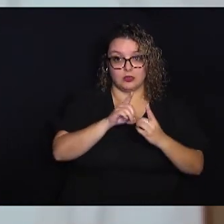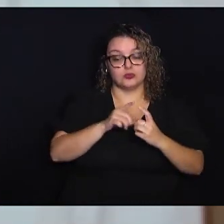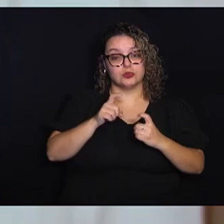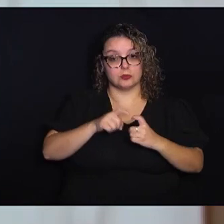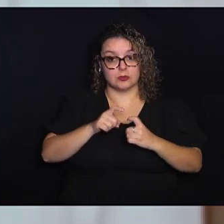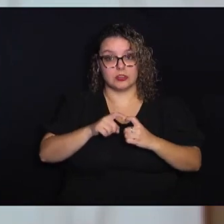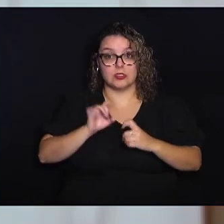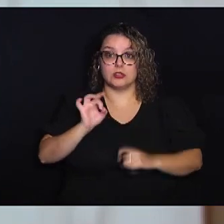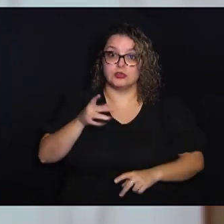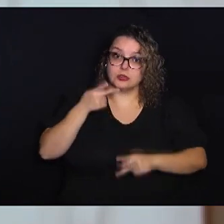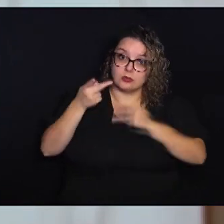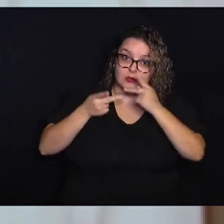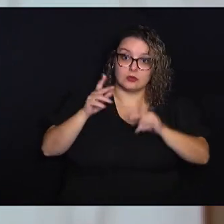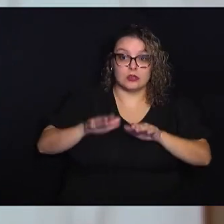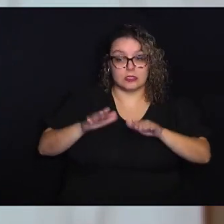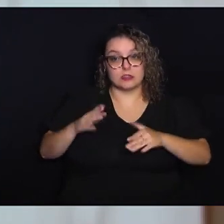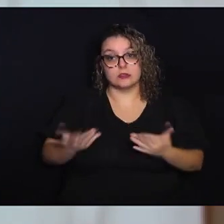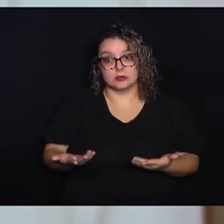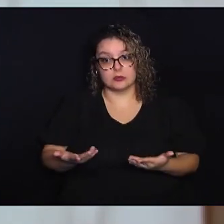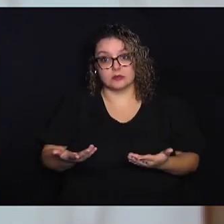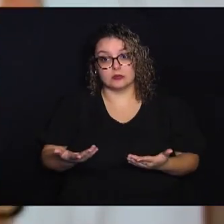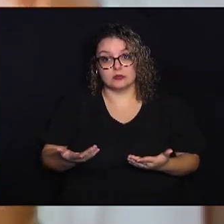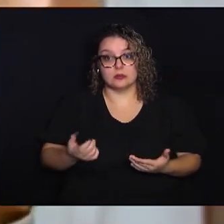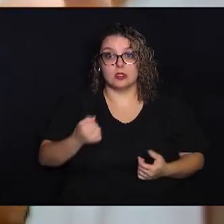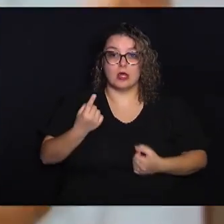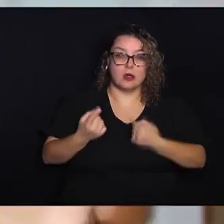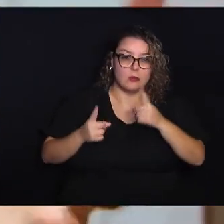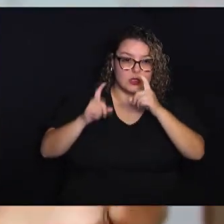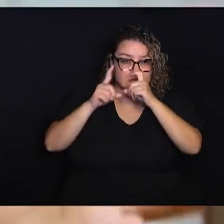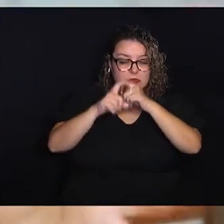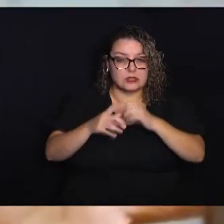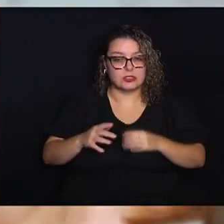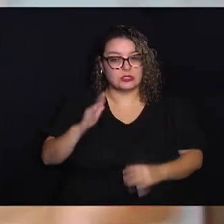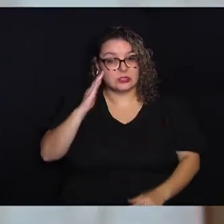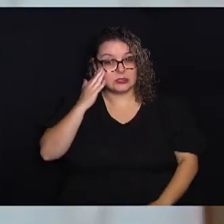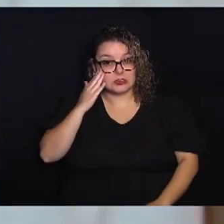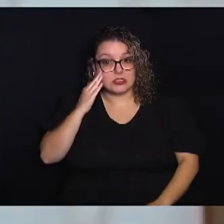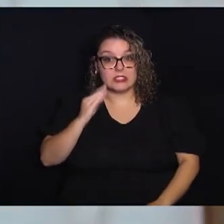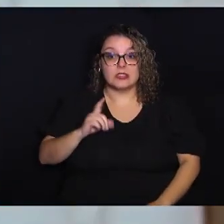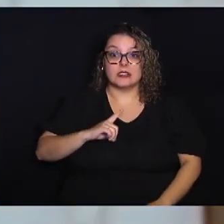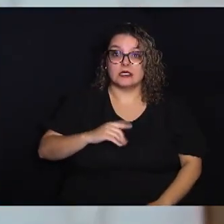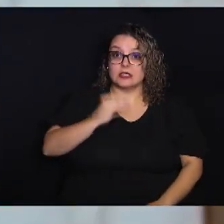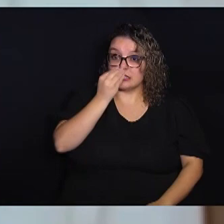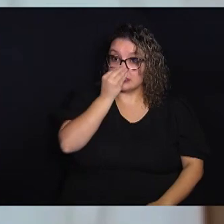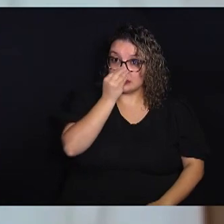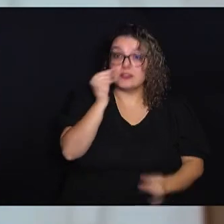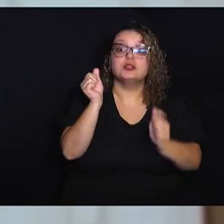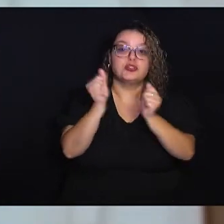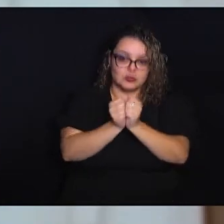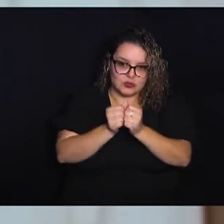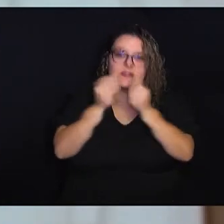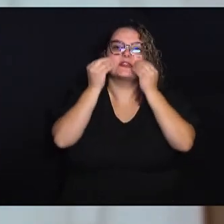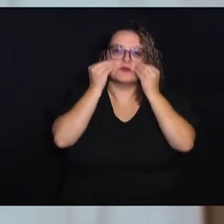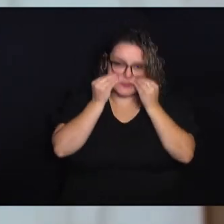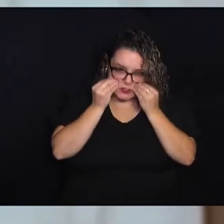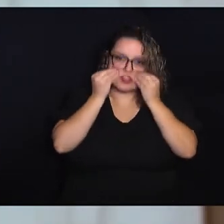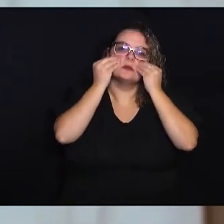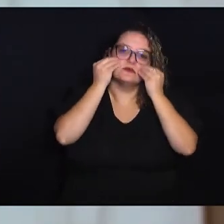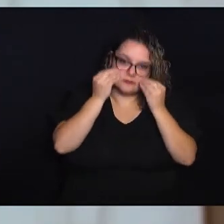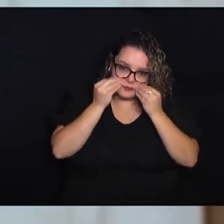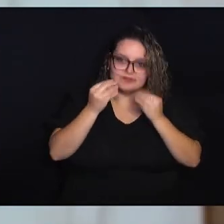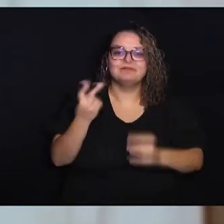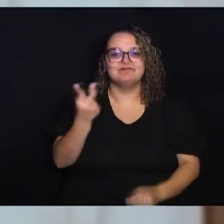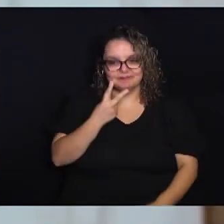vezes, só falando assim, pode às vezes haver um tipo de dificuldade, porque tem pessoas que têm a rinite com a sinusite, né? Então, é os